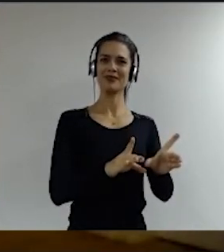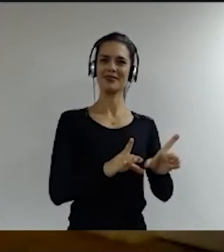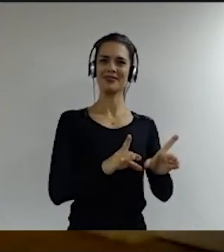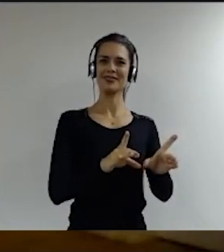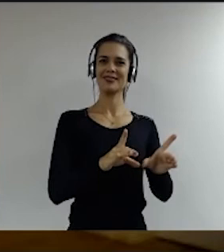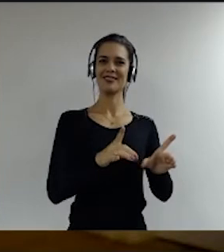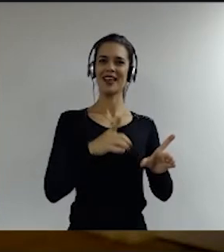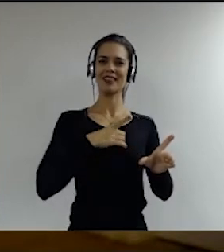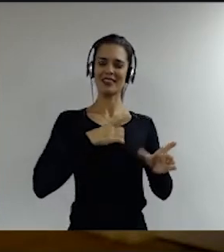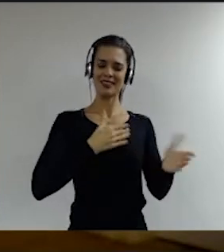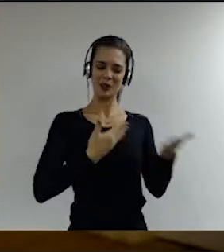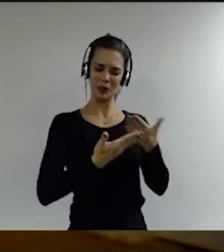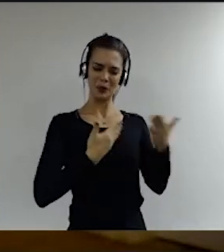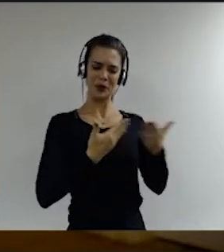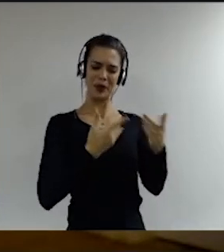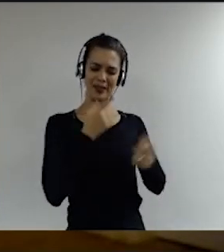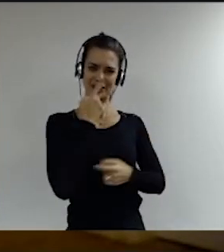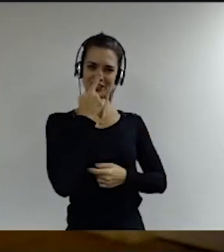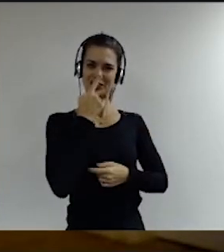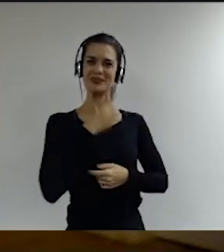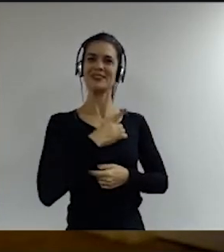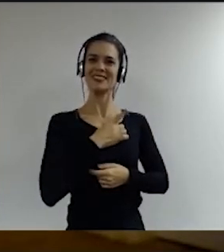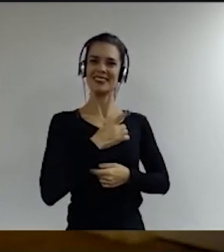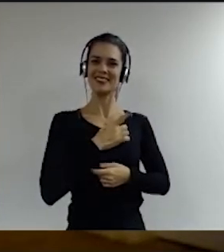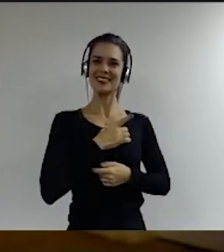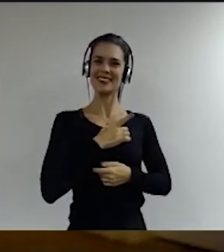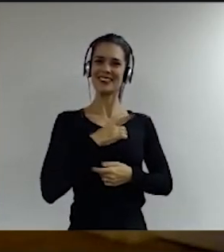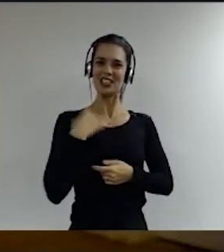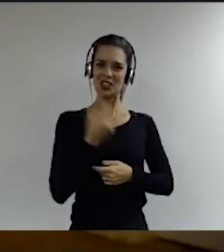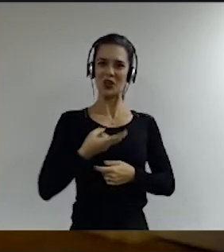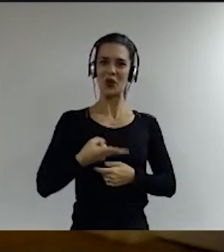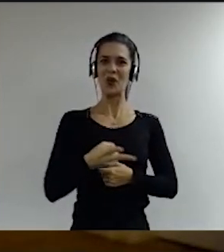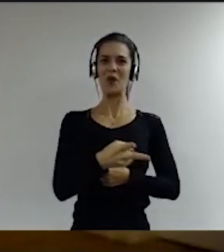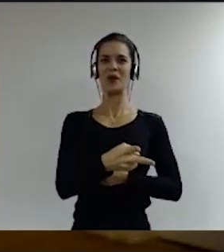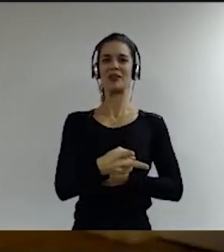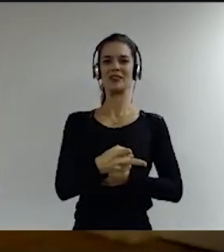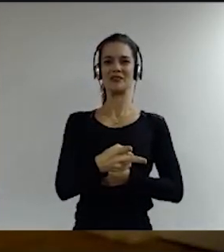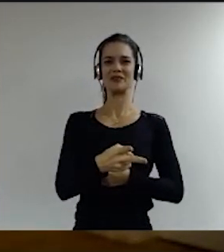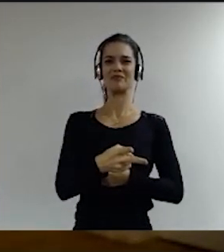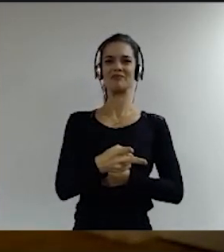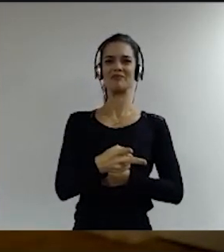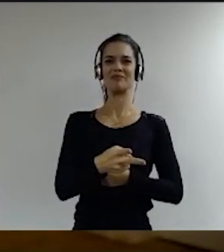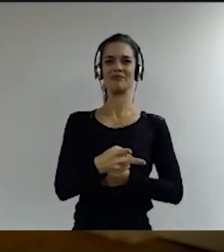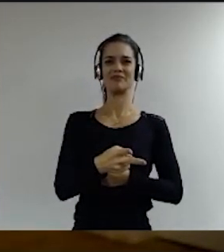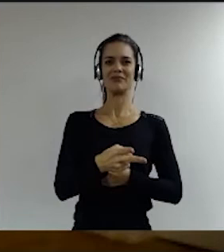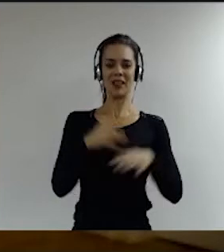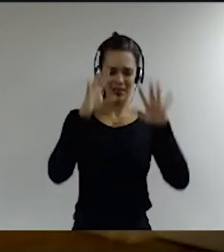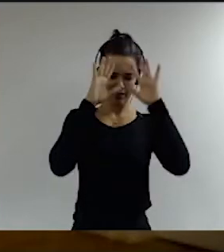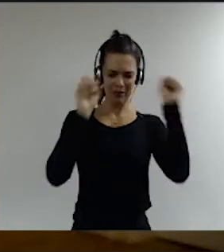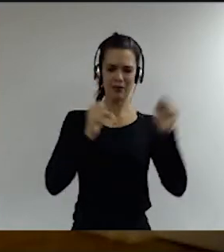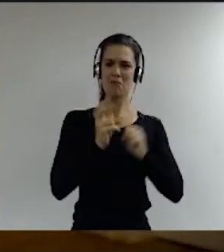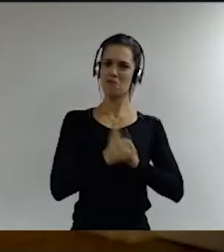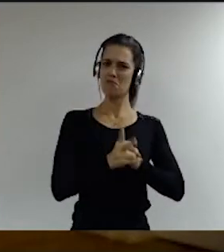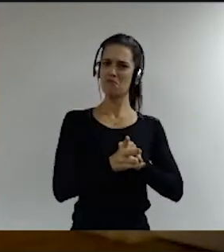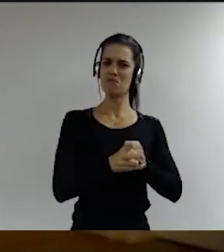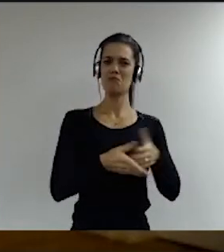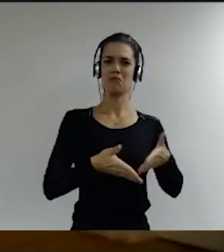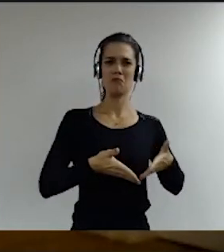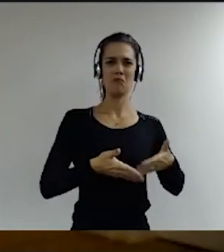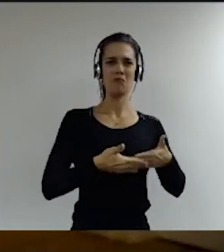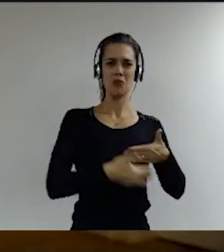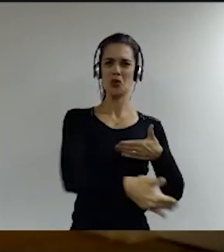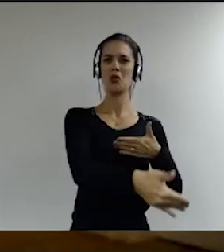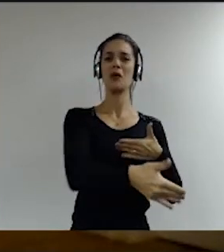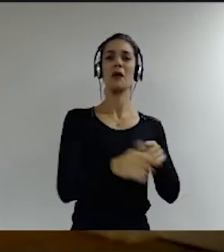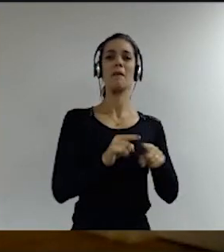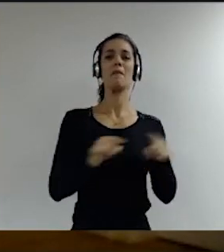grande entrosamento, temos certeza que continuaremos no tribunal no mesmo caminho. Mas eu